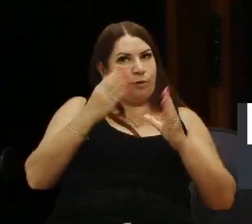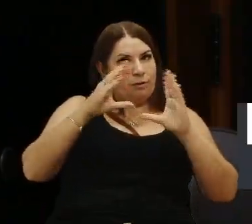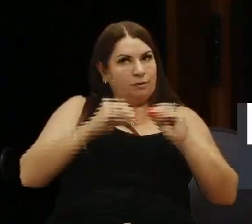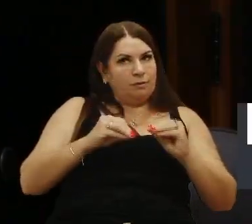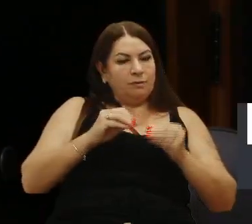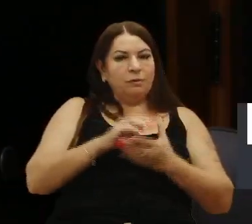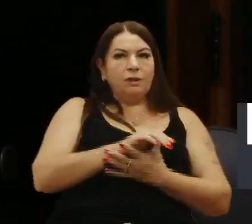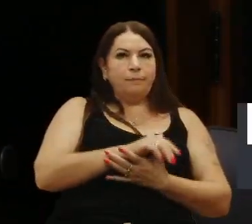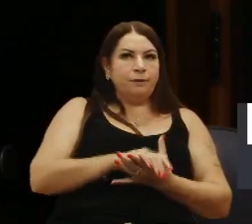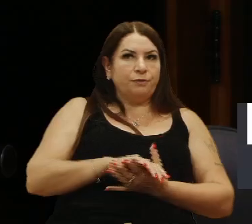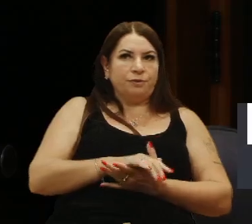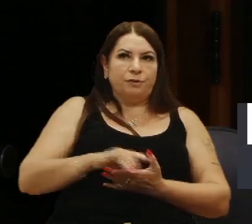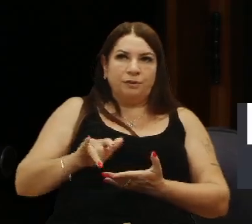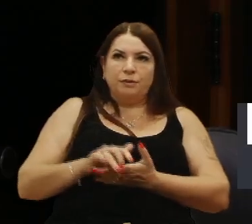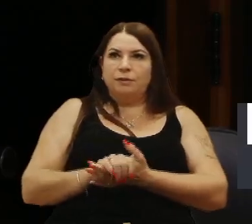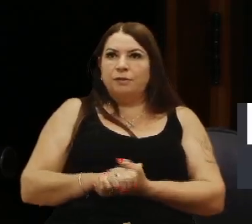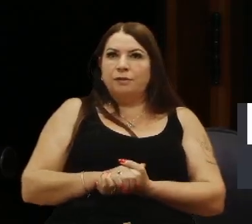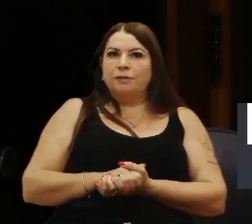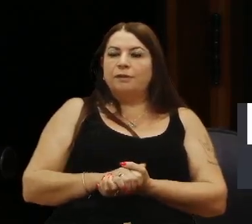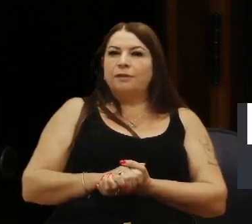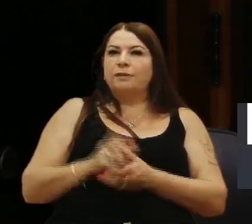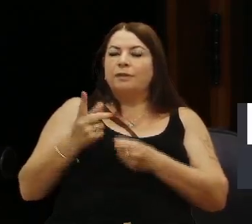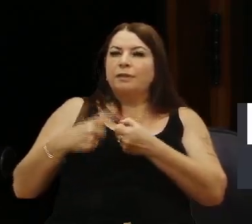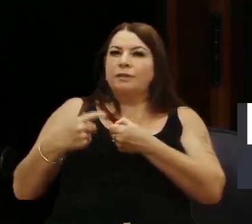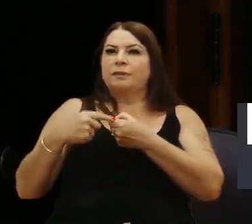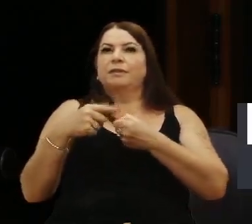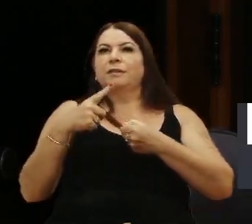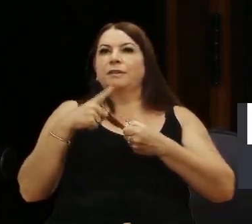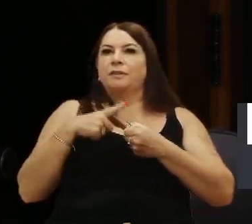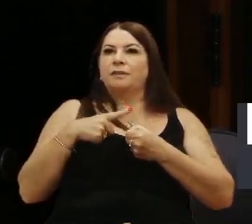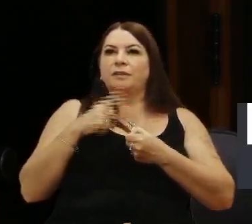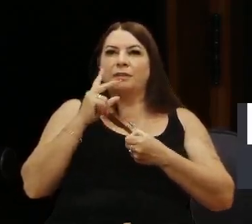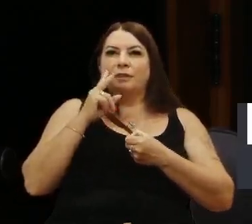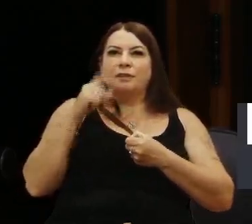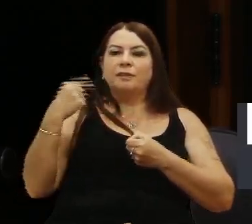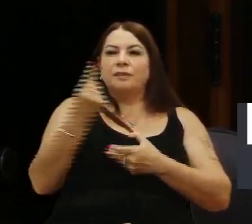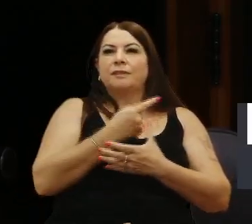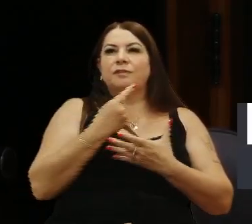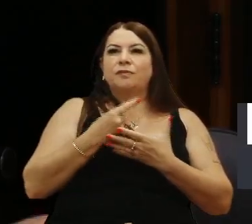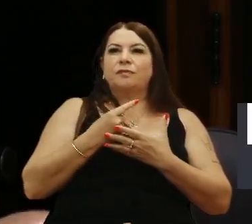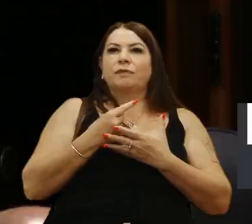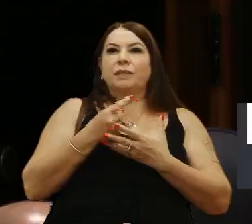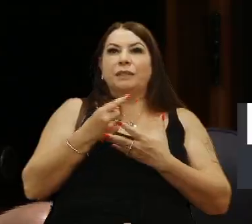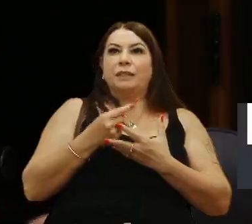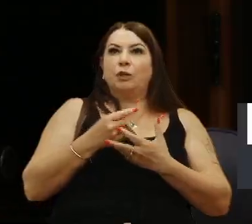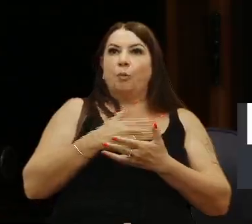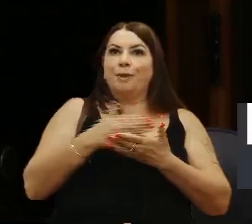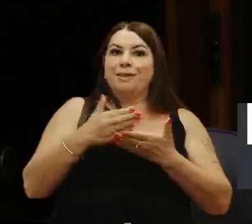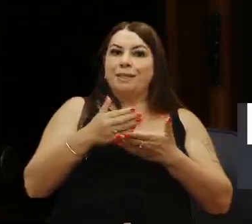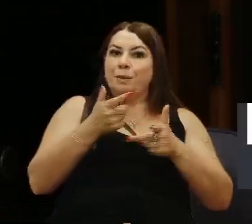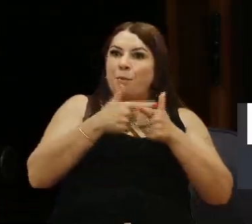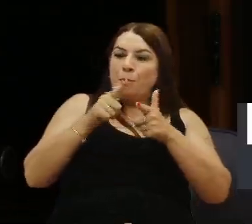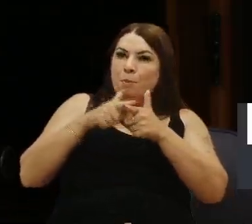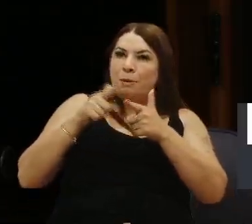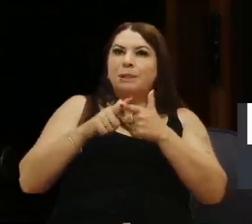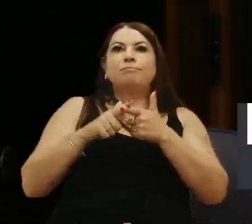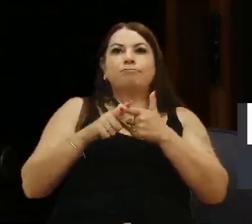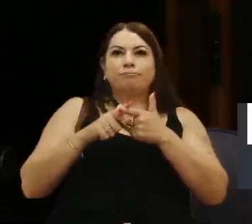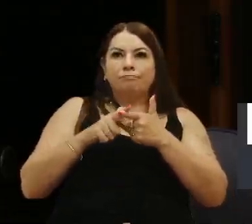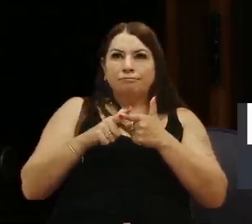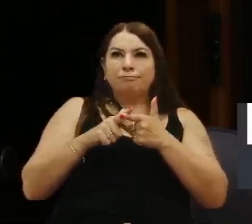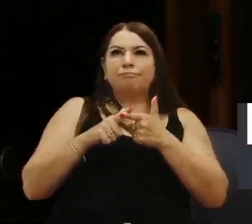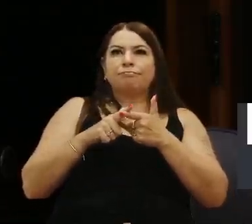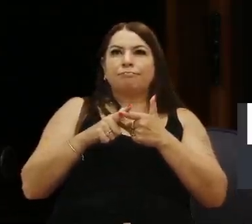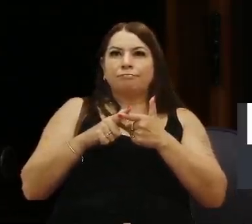eu sei que a cidade tem pegado fogo, a cidade tem pegado fogo